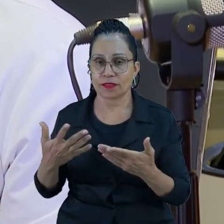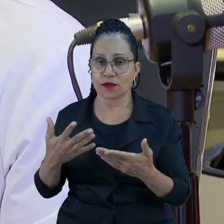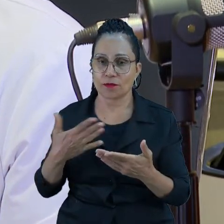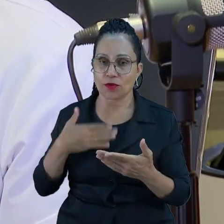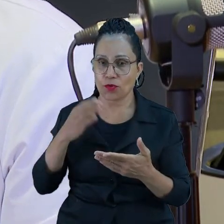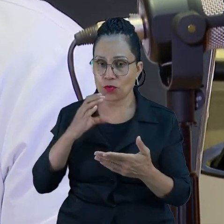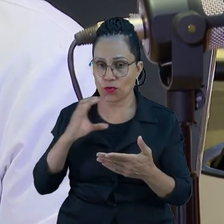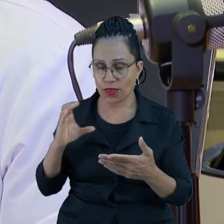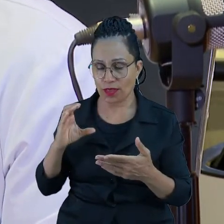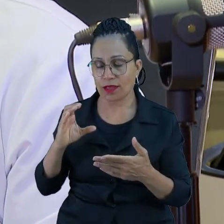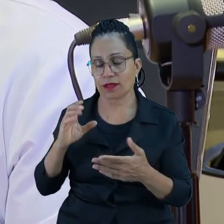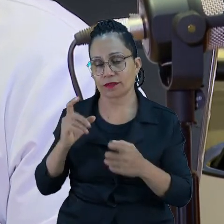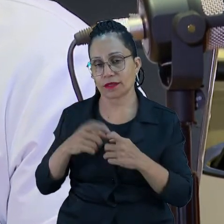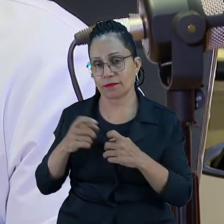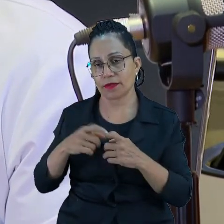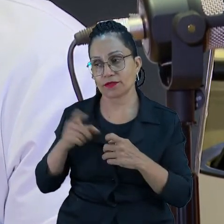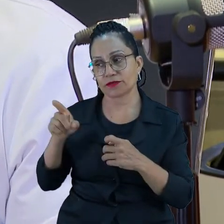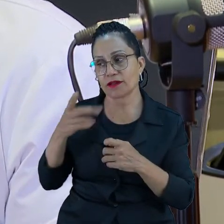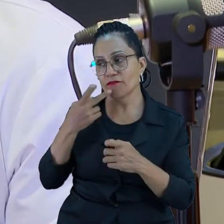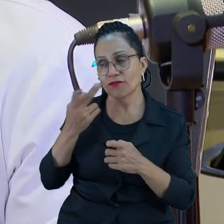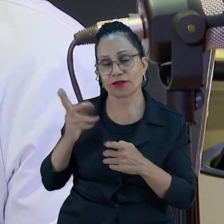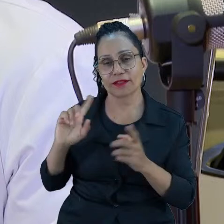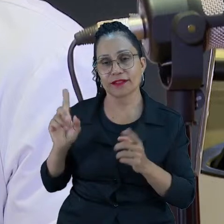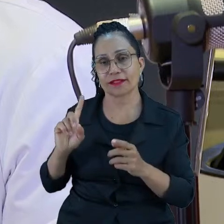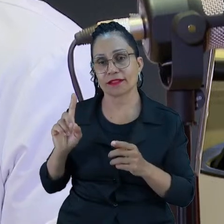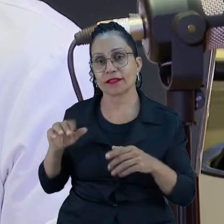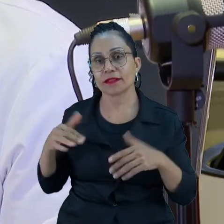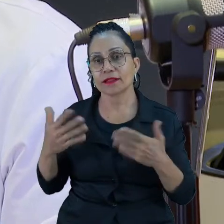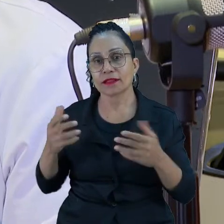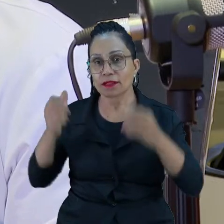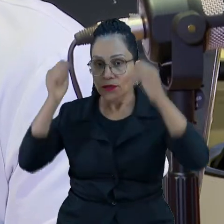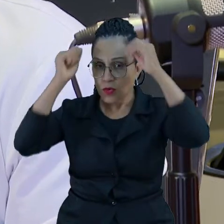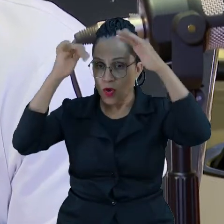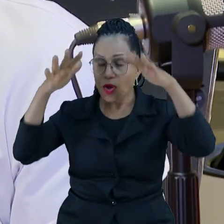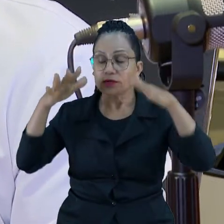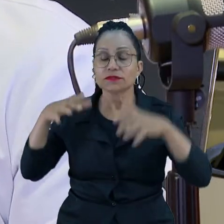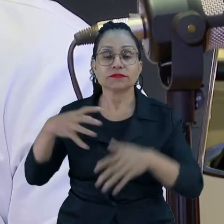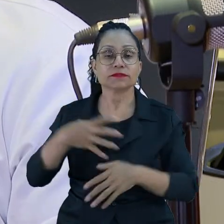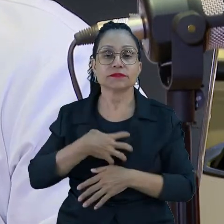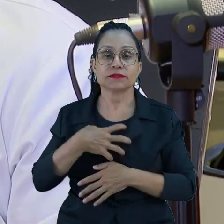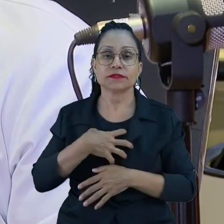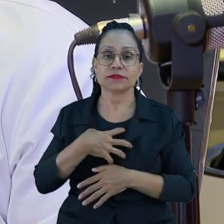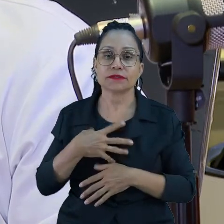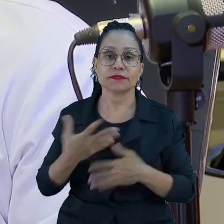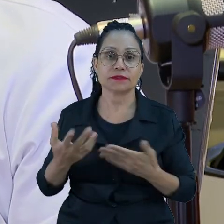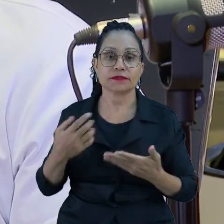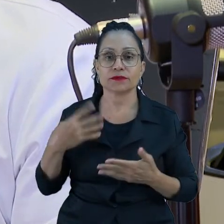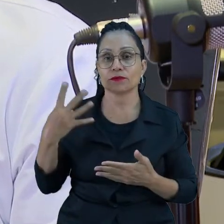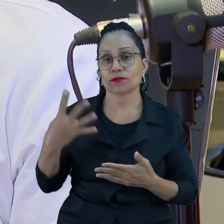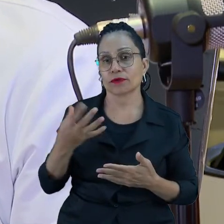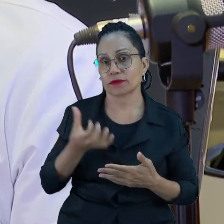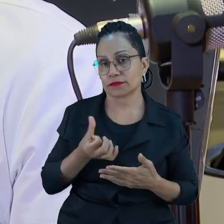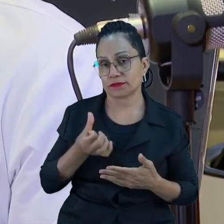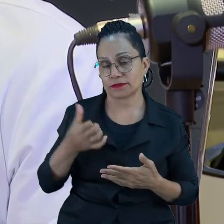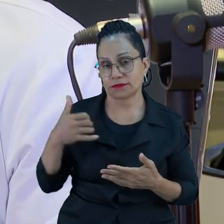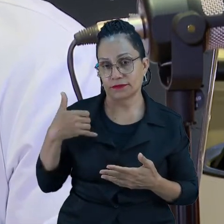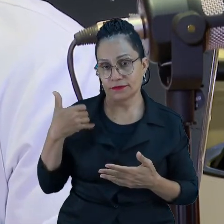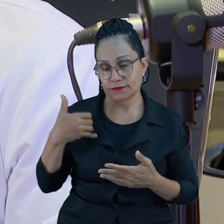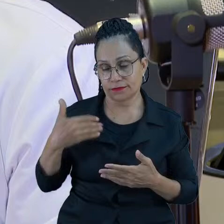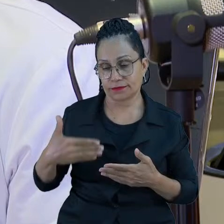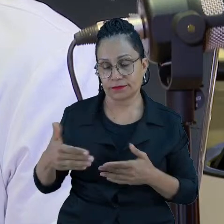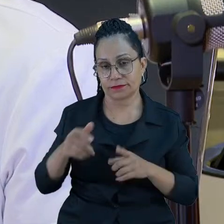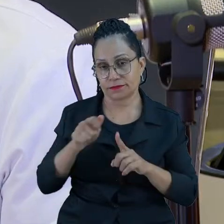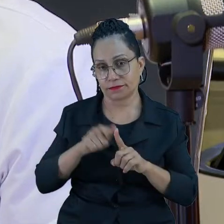também foi uma das pessoas que negou. Eu falei, João, aí ele falou, o que um autista sente? Eu falei, eu agora com 46 anos de idade que eu vou fazer esse